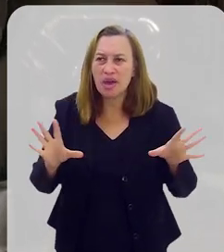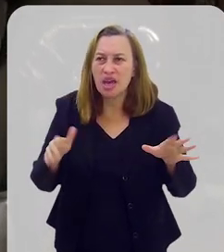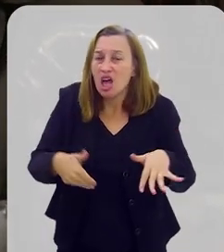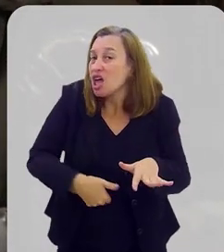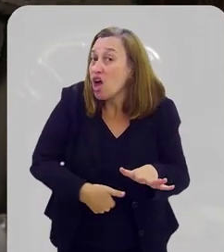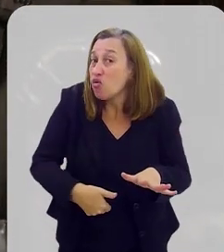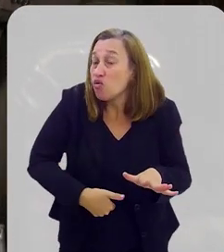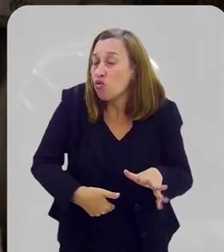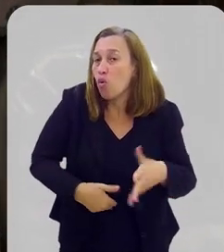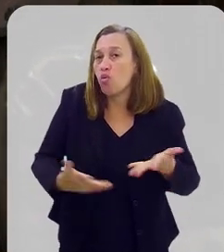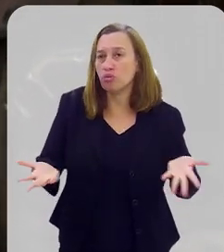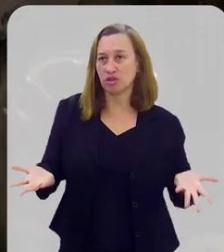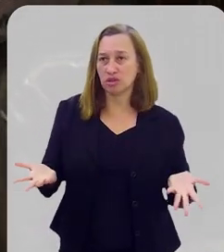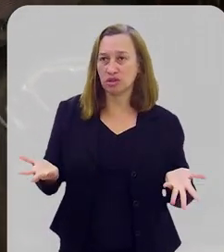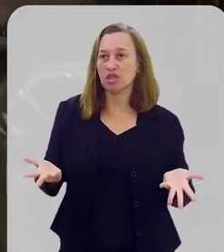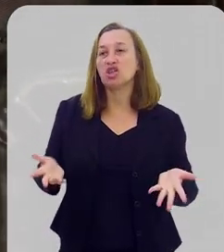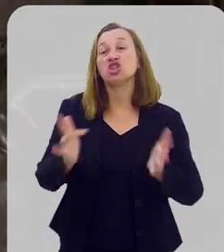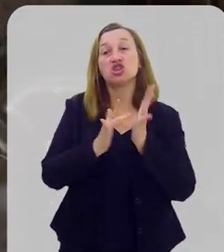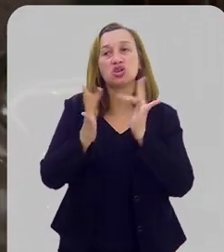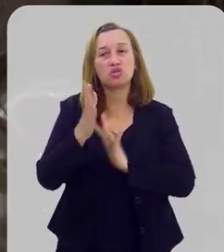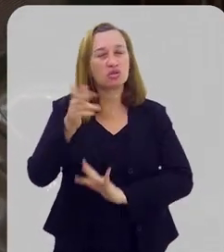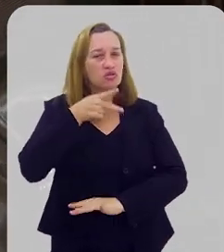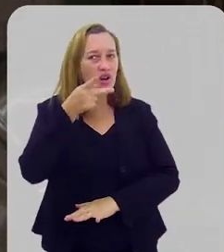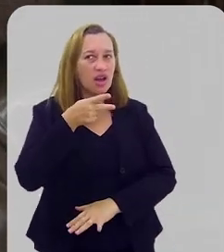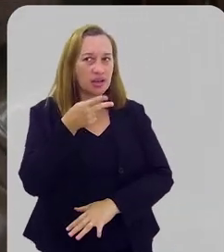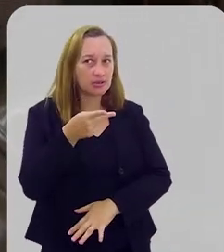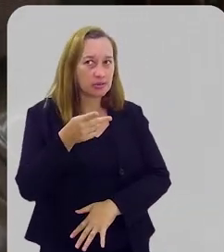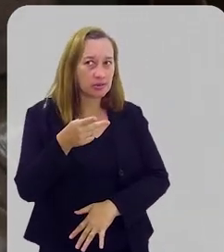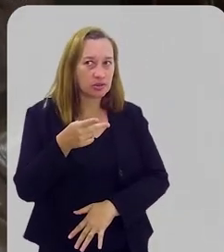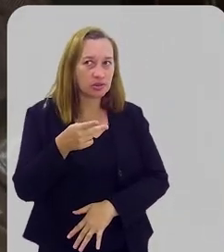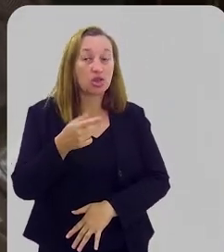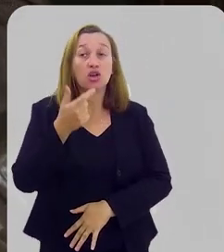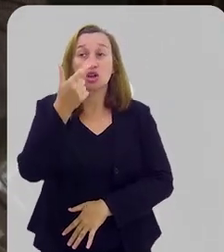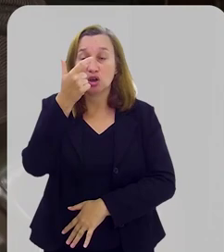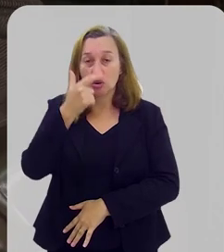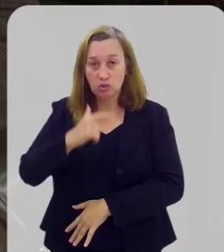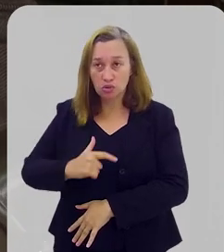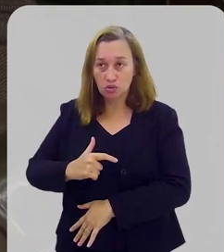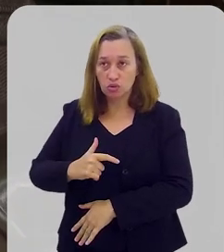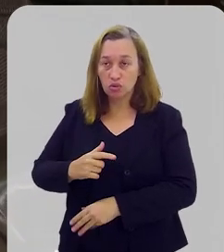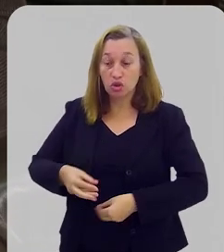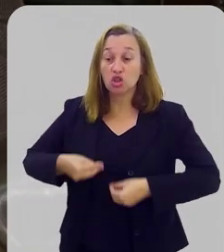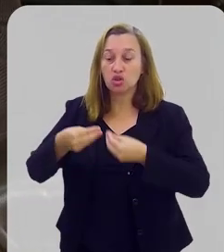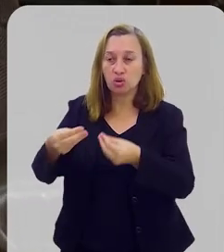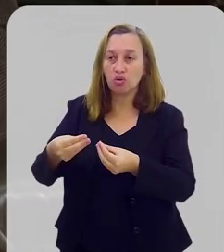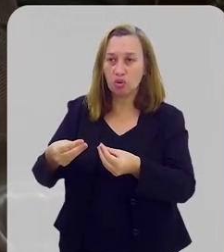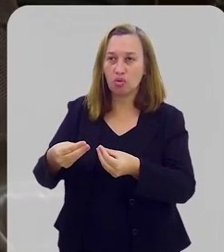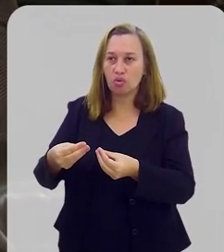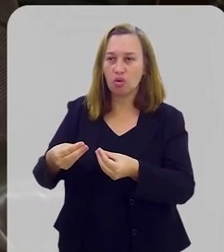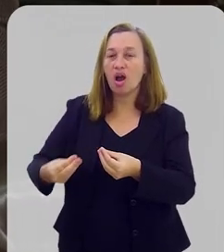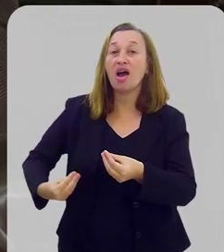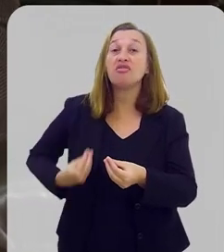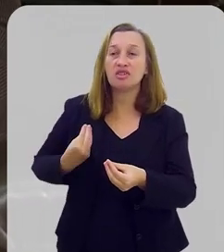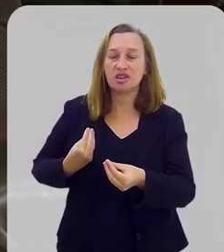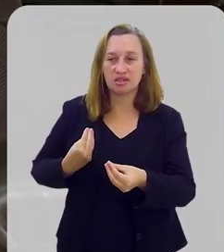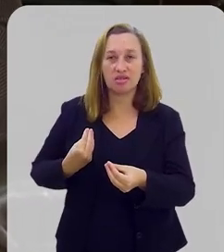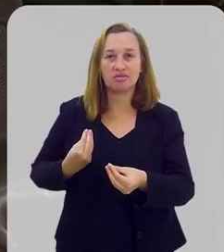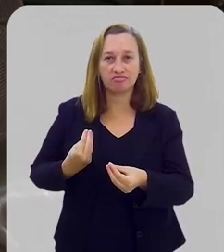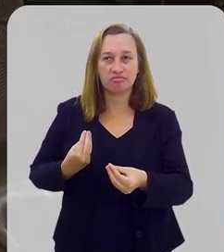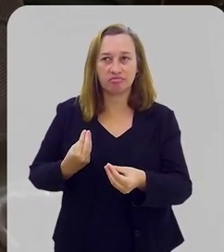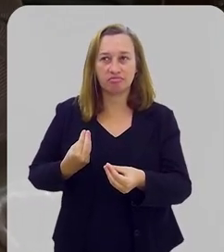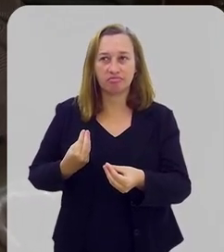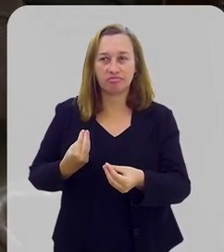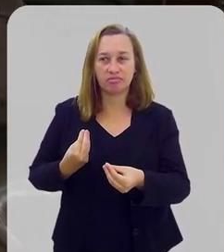pegar e a fome vai bater e Jesus disse o seguinte sem dizer eu sou aquele que alimento alimento a tua